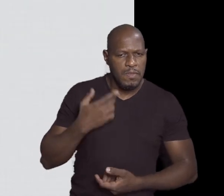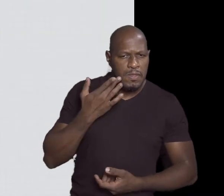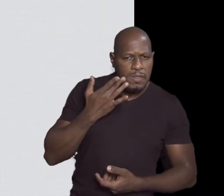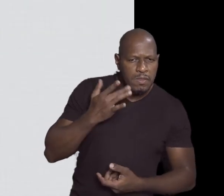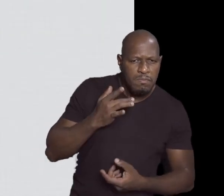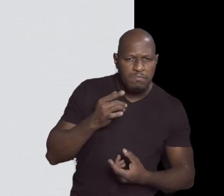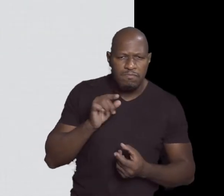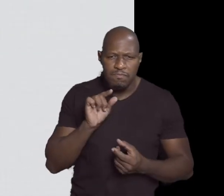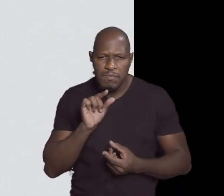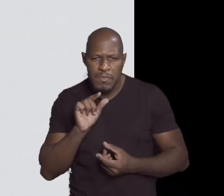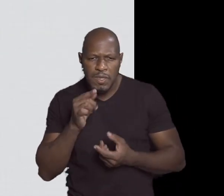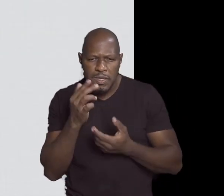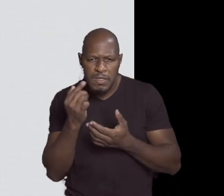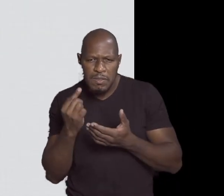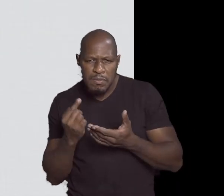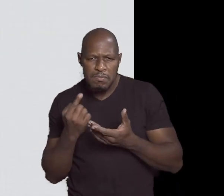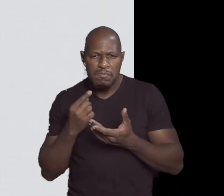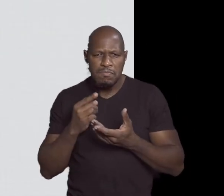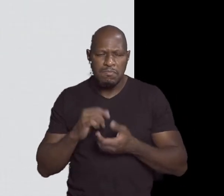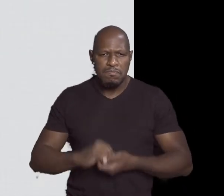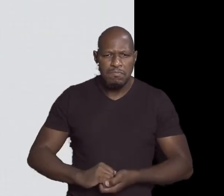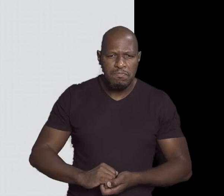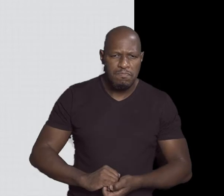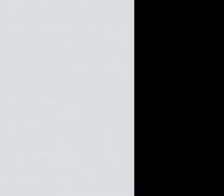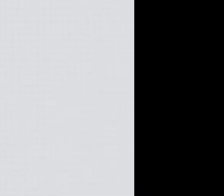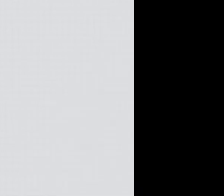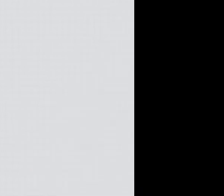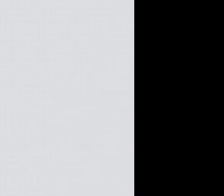Aqui eu preciso adicionar mais informação.